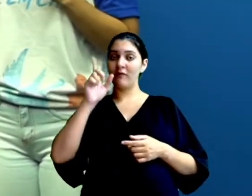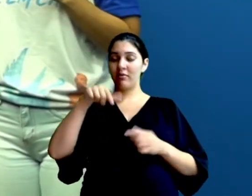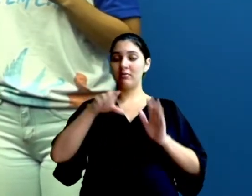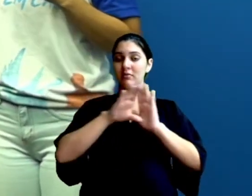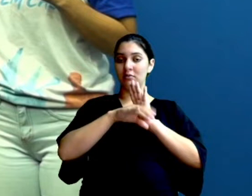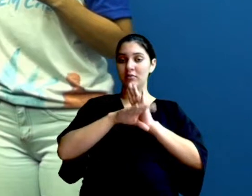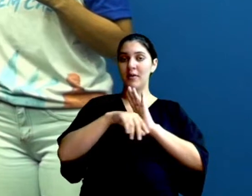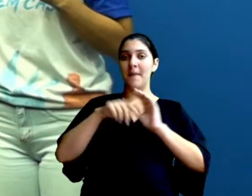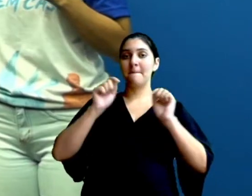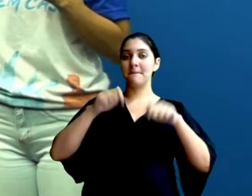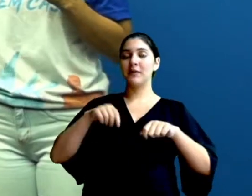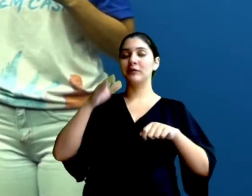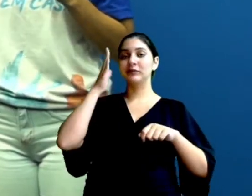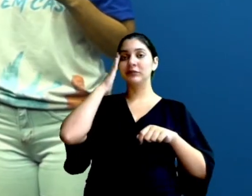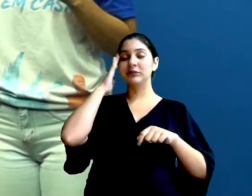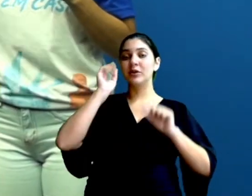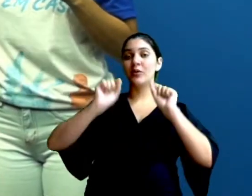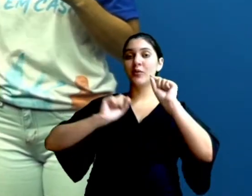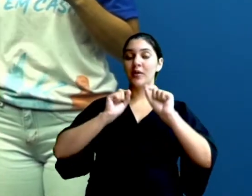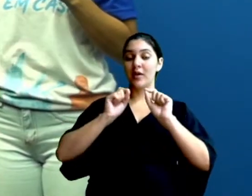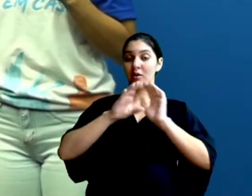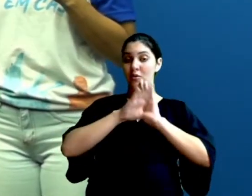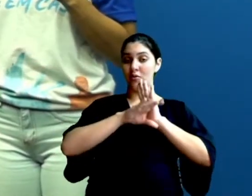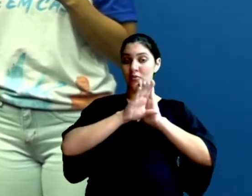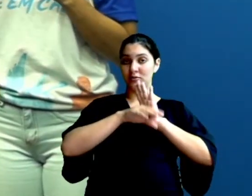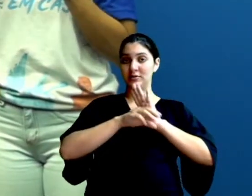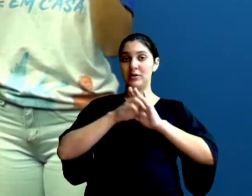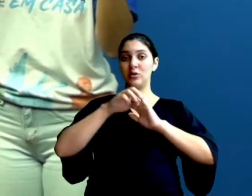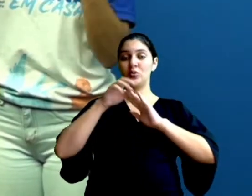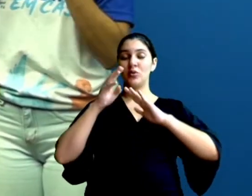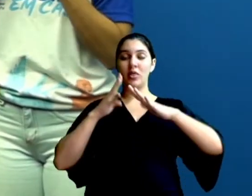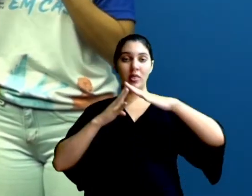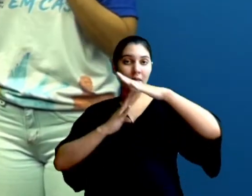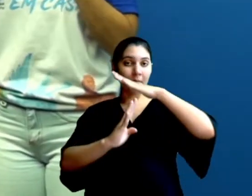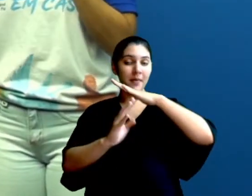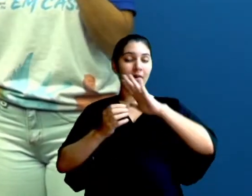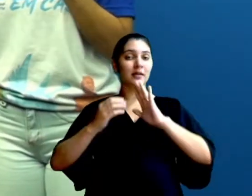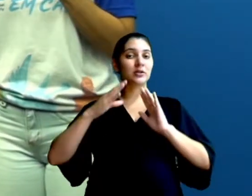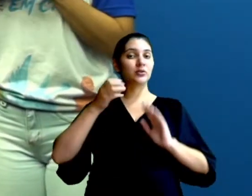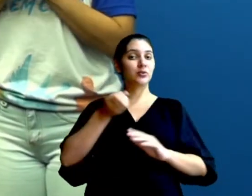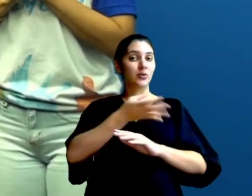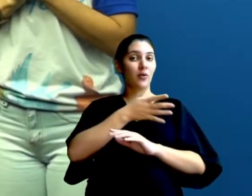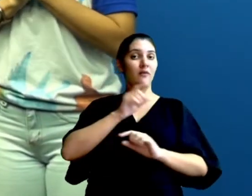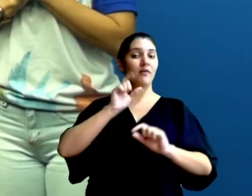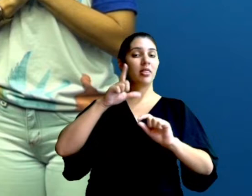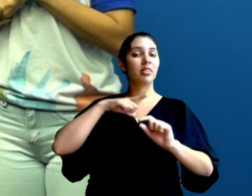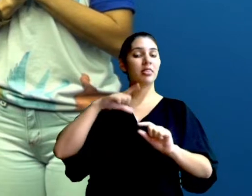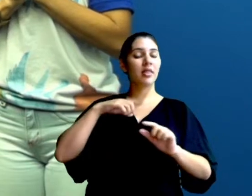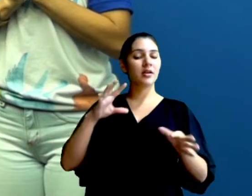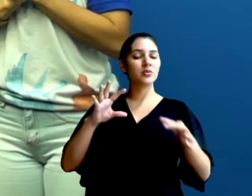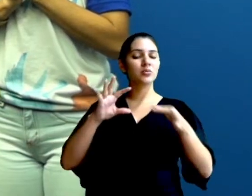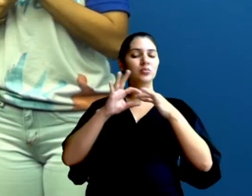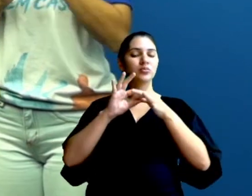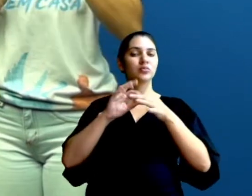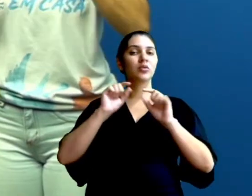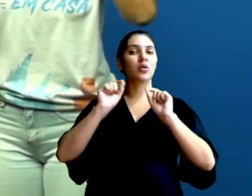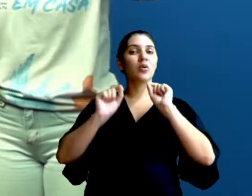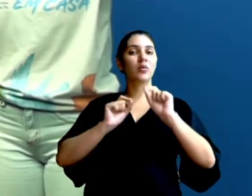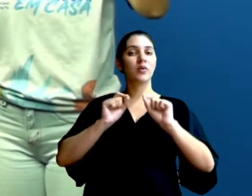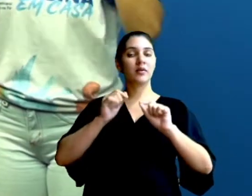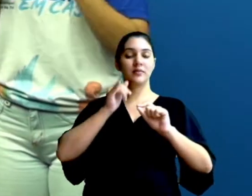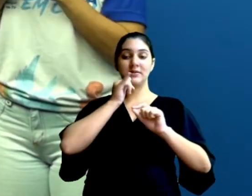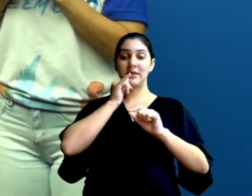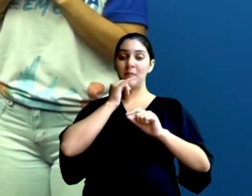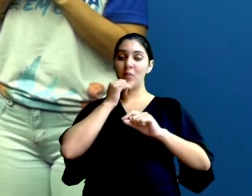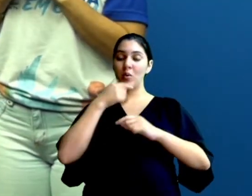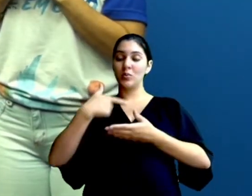levar que migrações, o conceito de migrações modernas está ligado à questão de sair